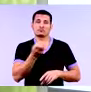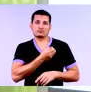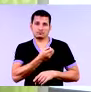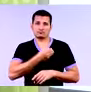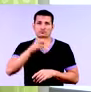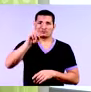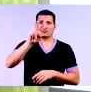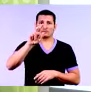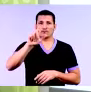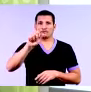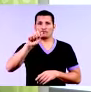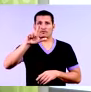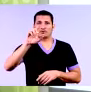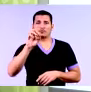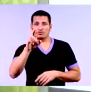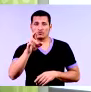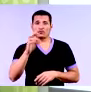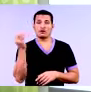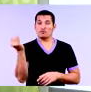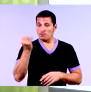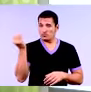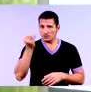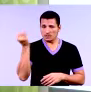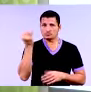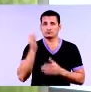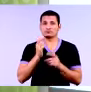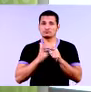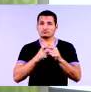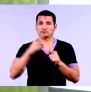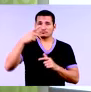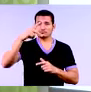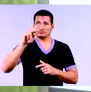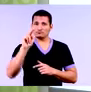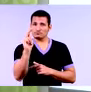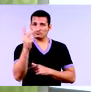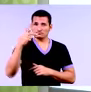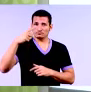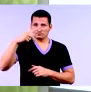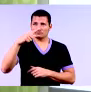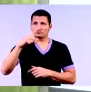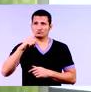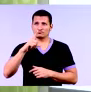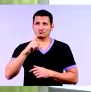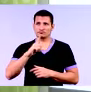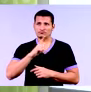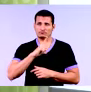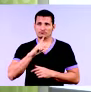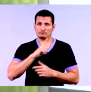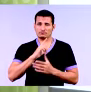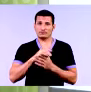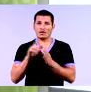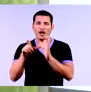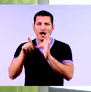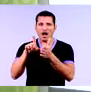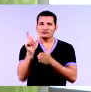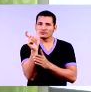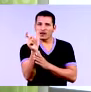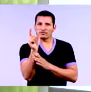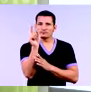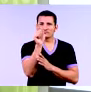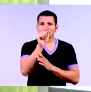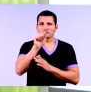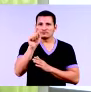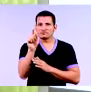É importante considerar que em PHP deve existir um dólar antes do nome da variável.